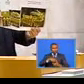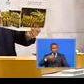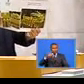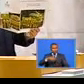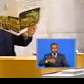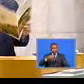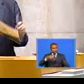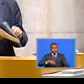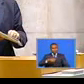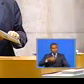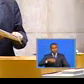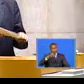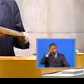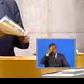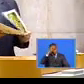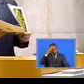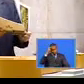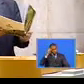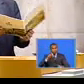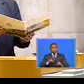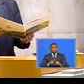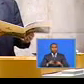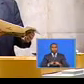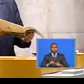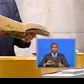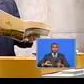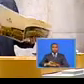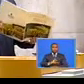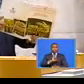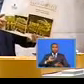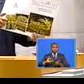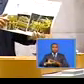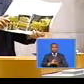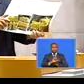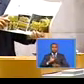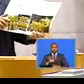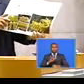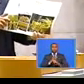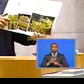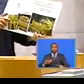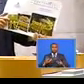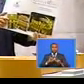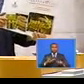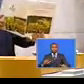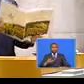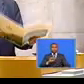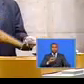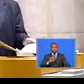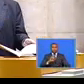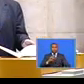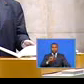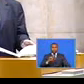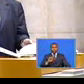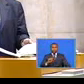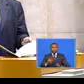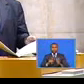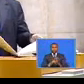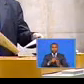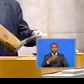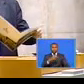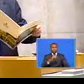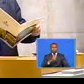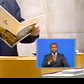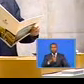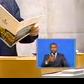a prefeitura transformou numa jogada de marketing em Agenda 2012,